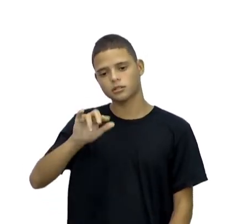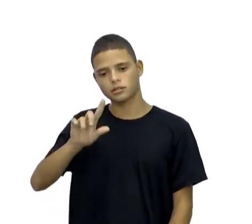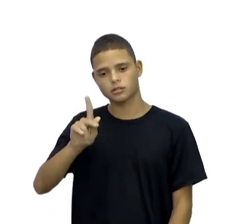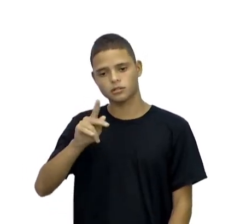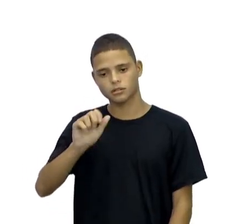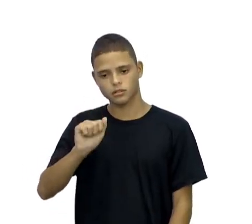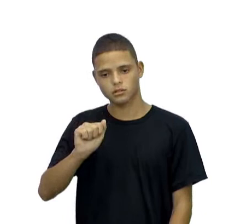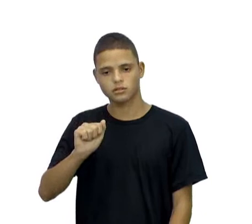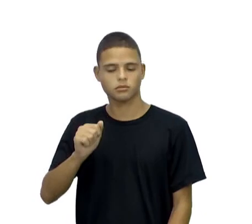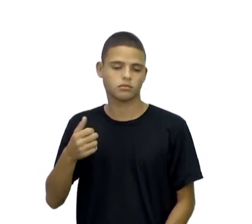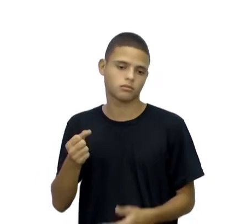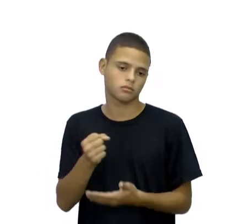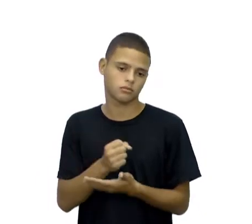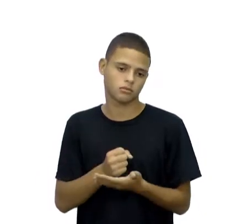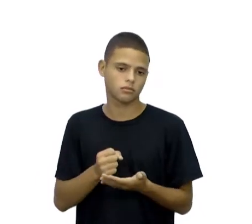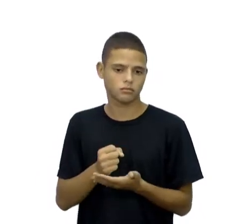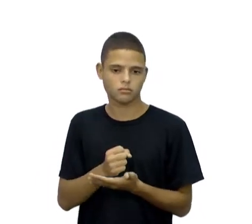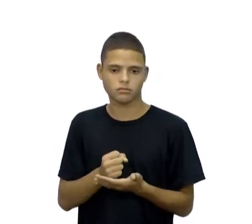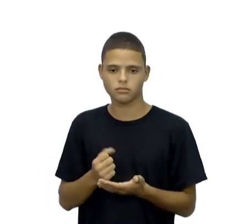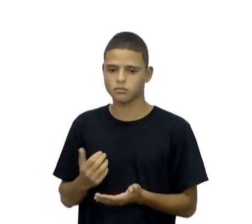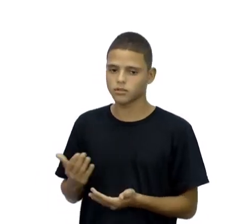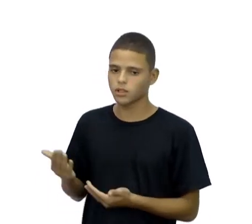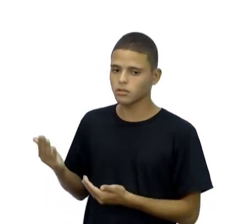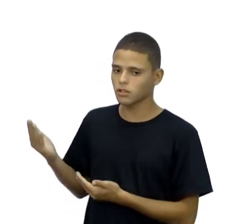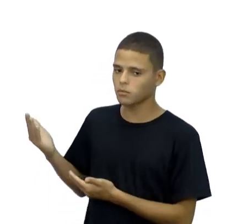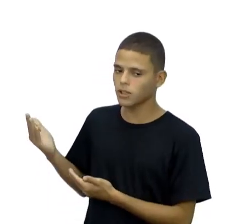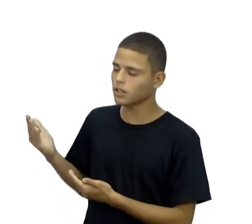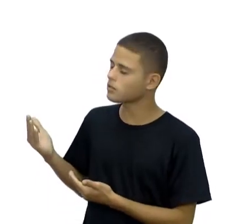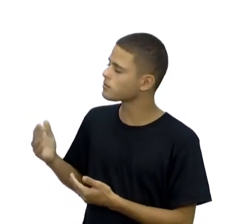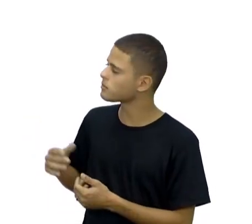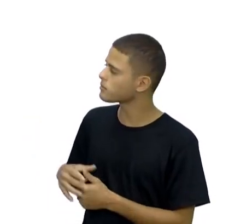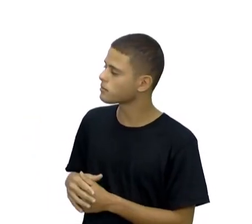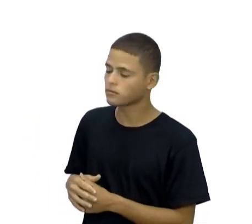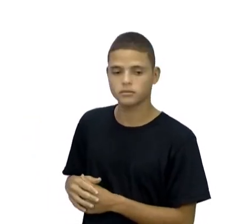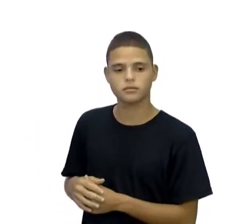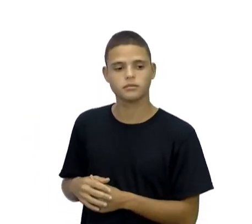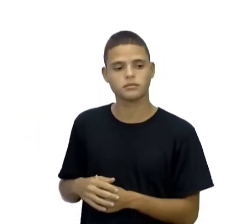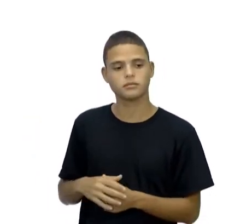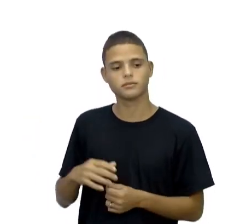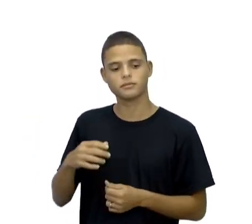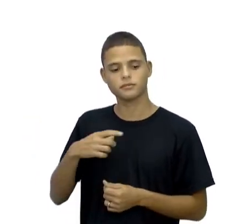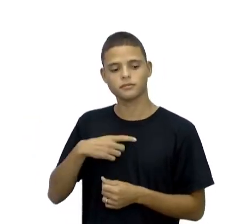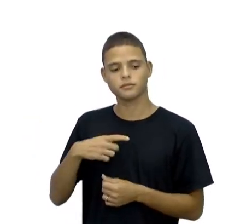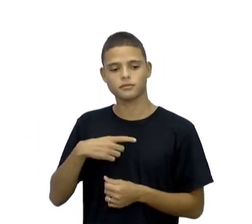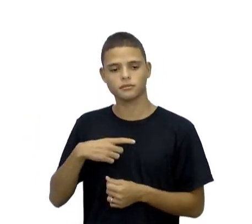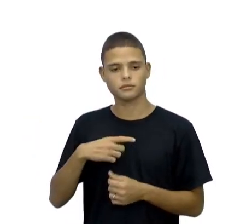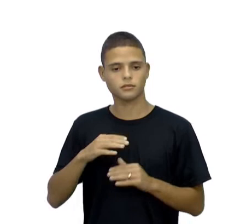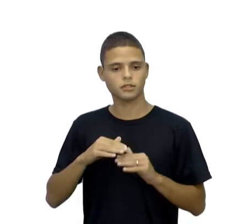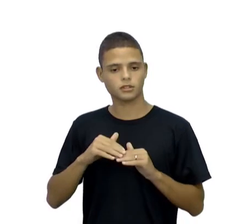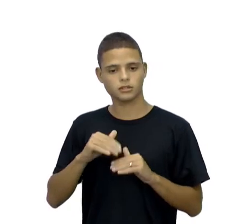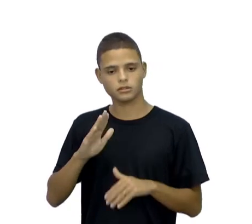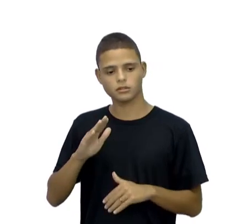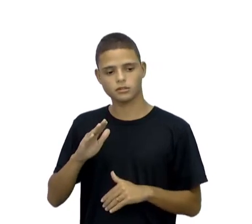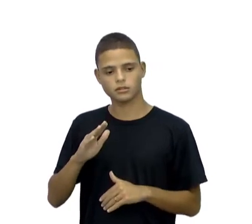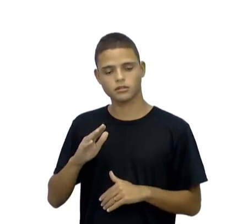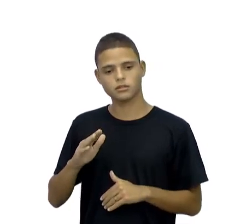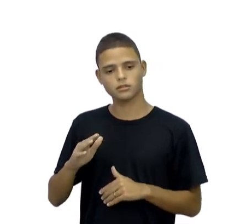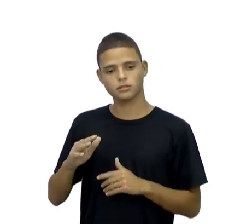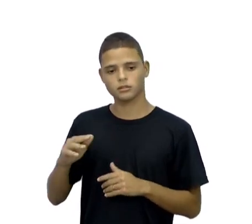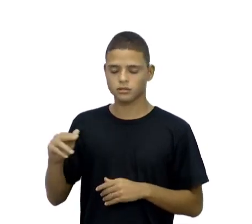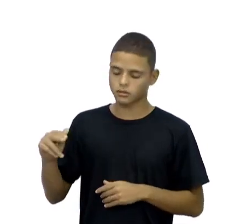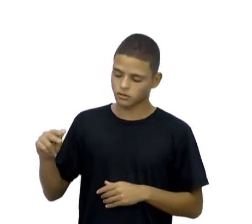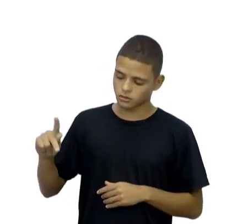A pilha, basicamente, é assim, bem basicamente, tá? Tem uma região na pilha que tem mais prótons,